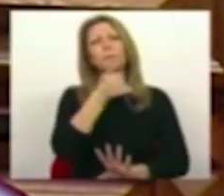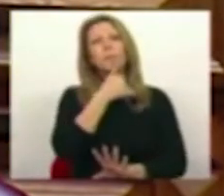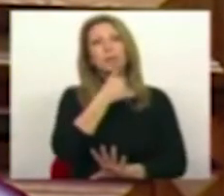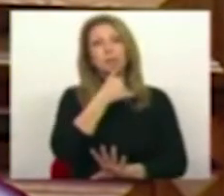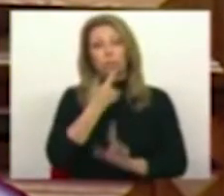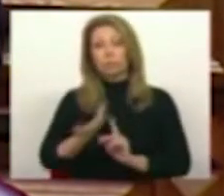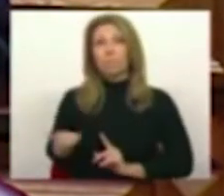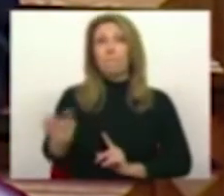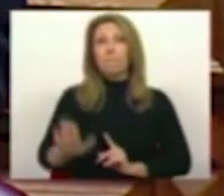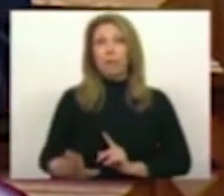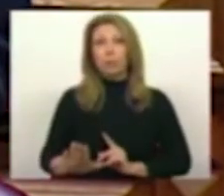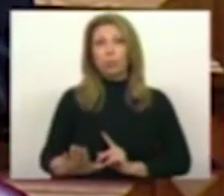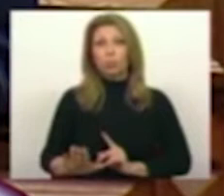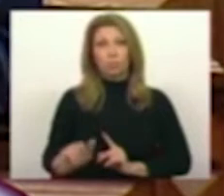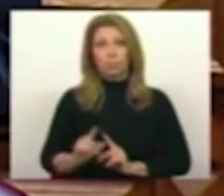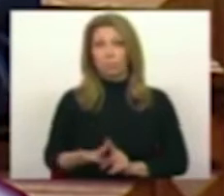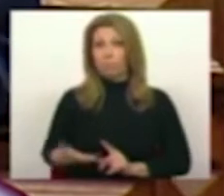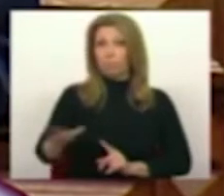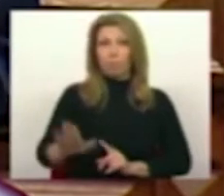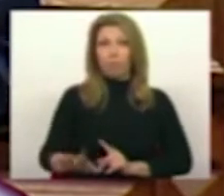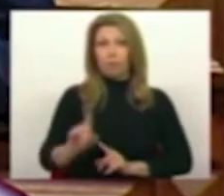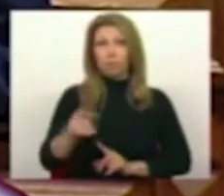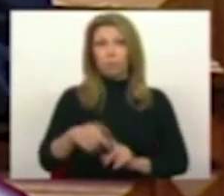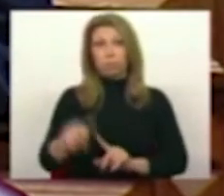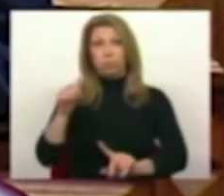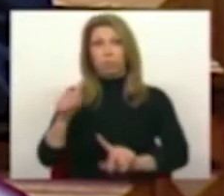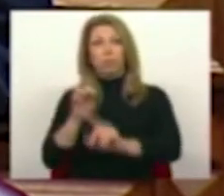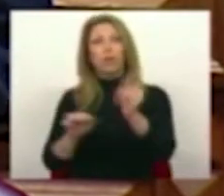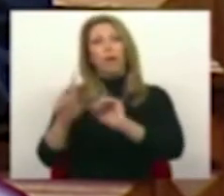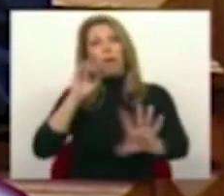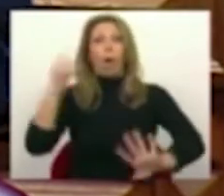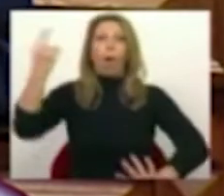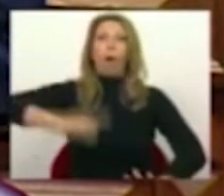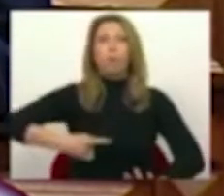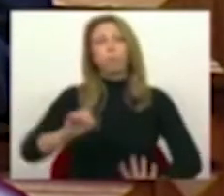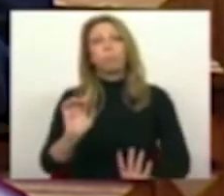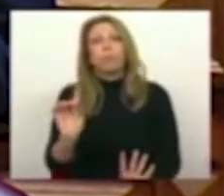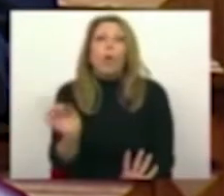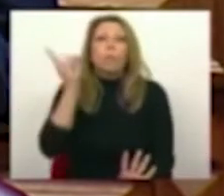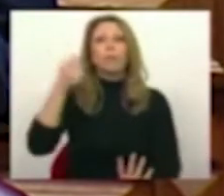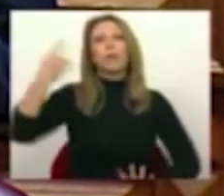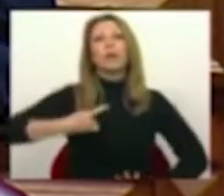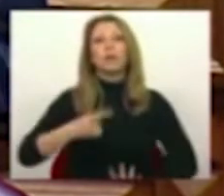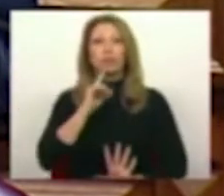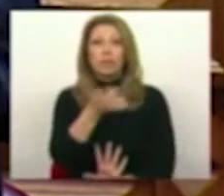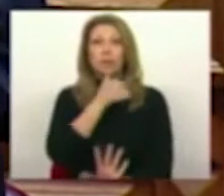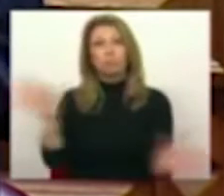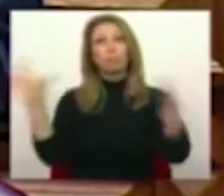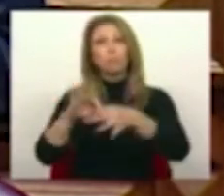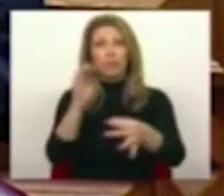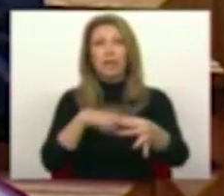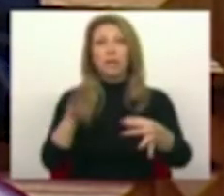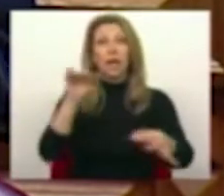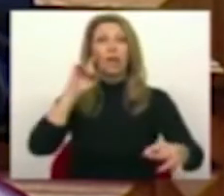na direção contrária que seria e é exigível na defesa do SNS, há uma preocupação maior. O